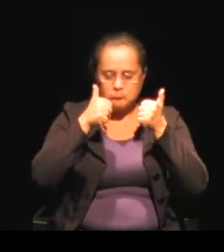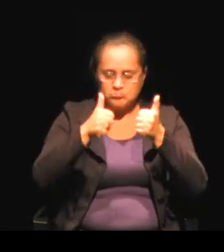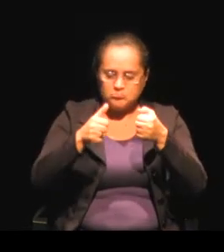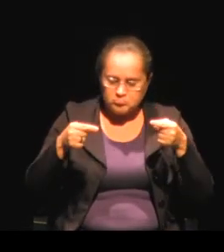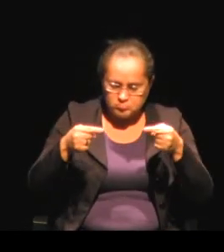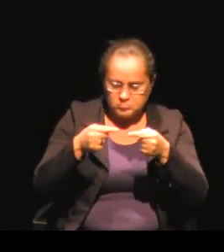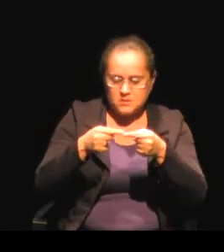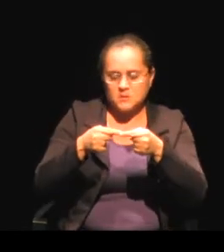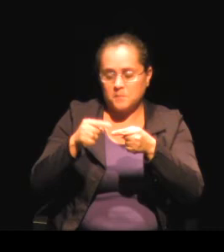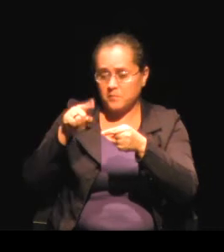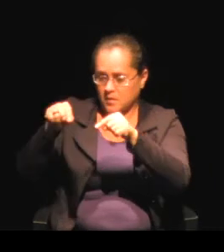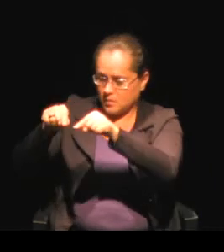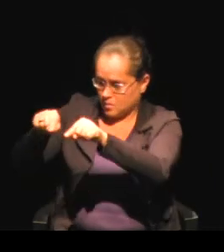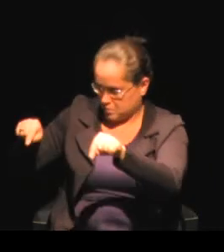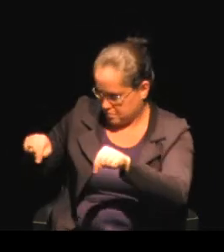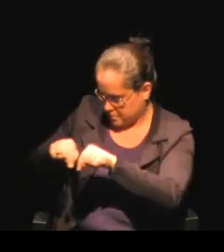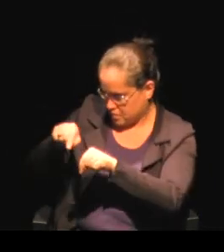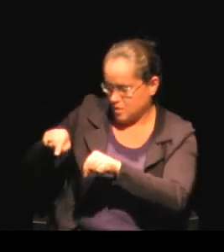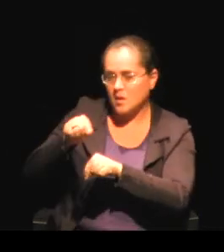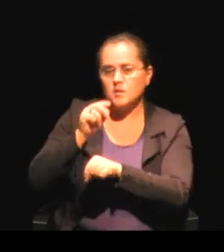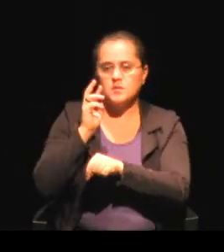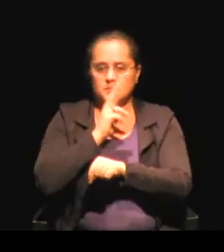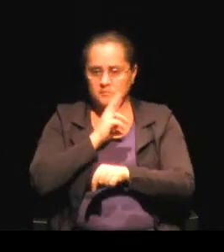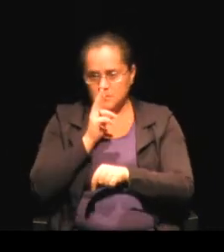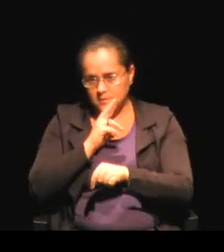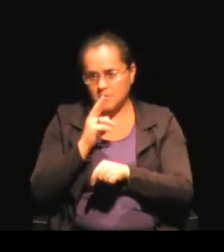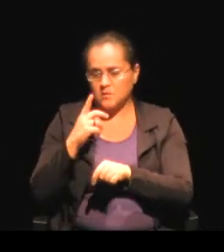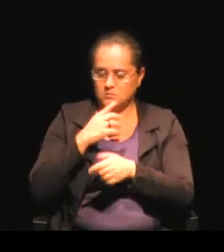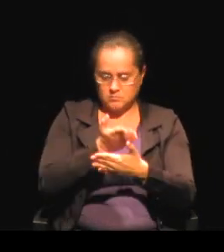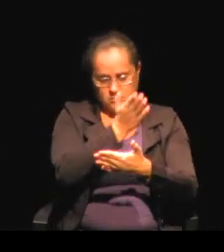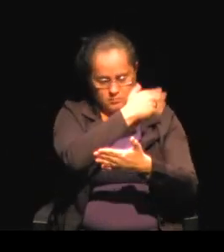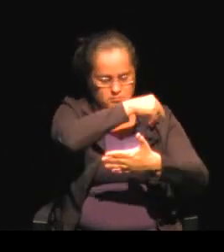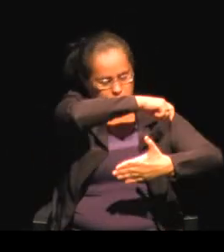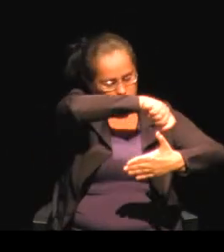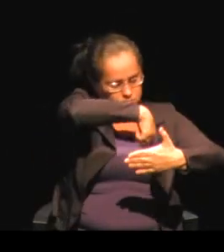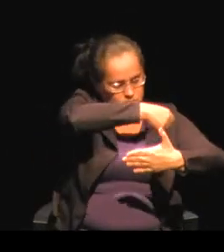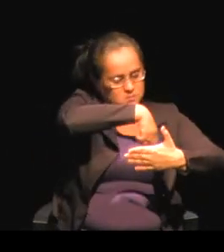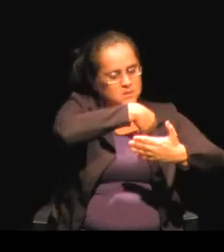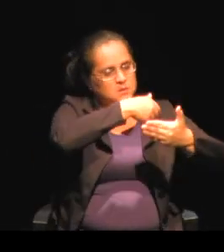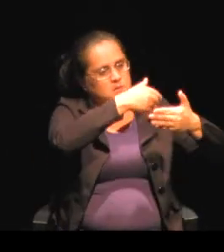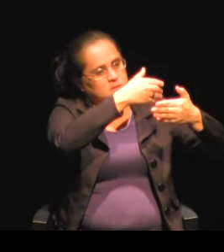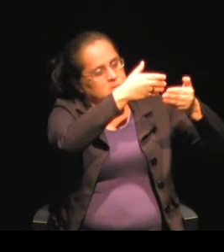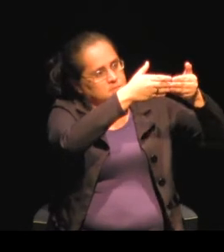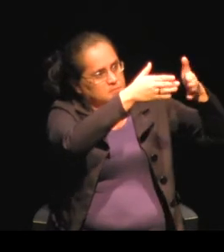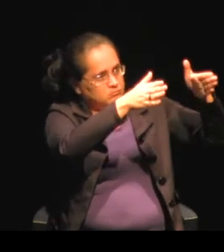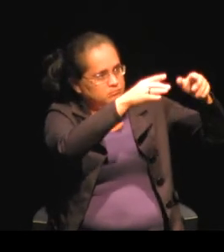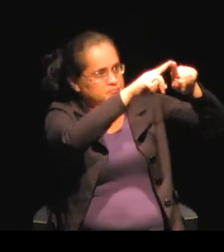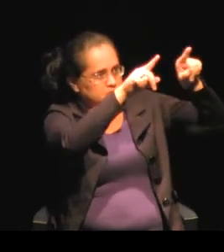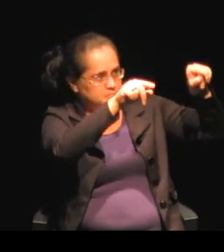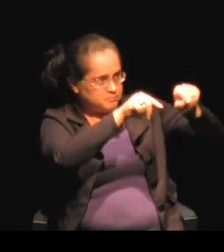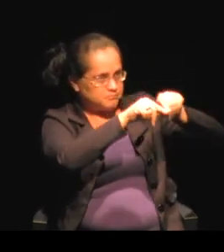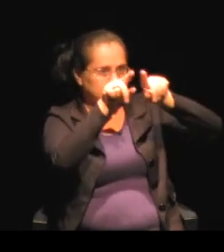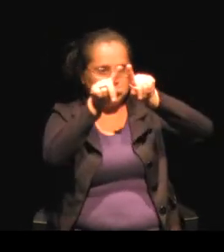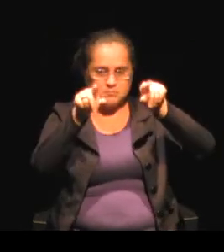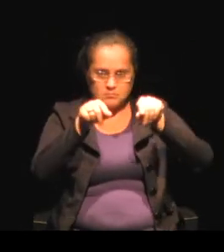que esses conjuntos, esse edifício de concreto vermelho é o edifício que fica no centro geográfico do conjunto. Aqui tem o controle de acesso para